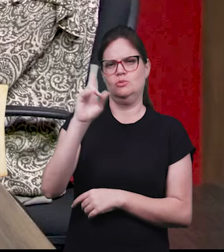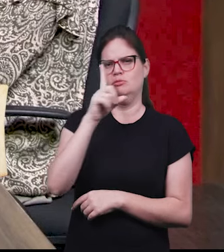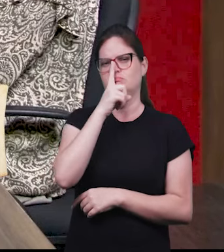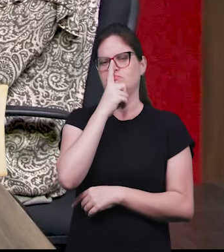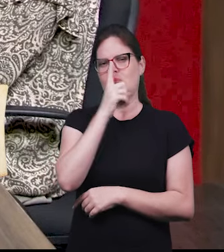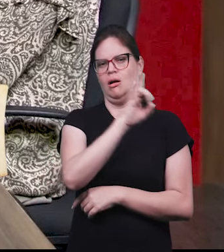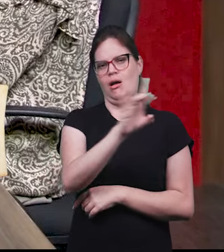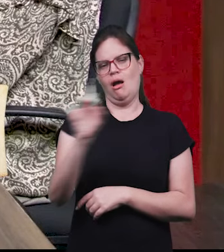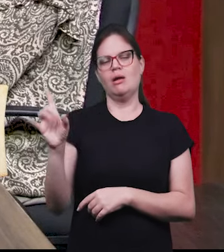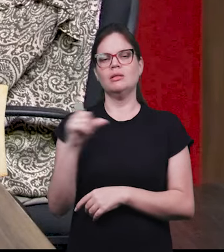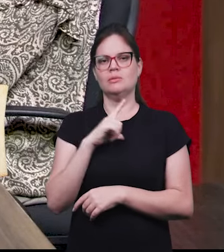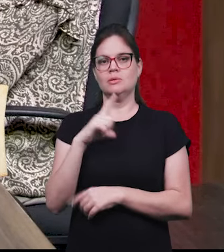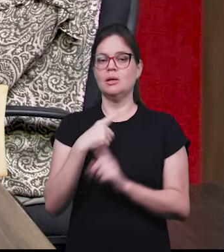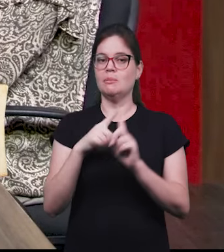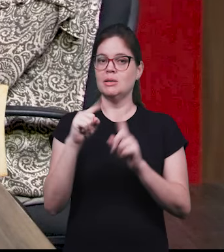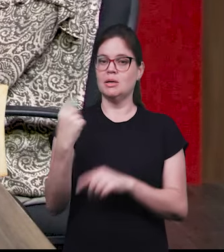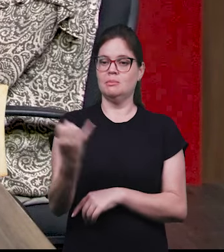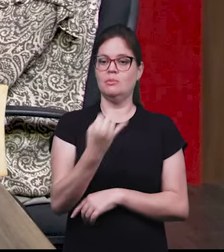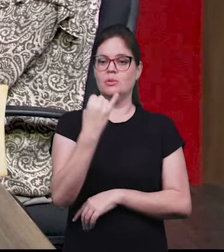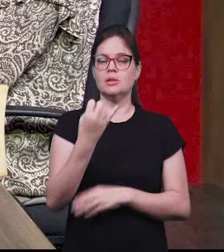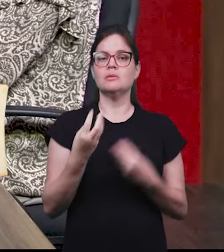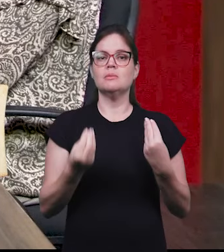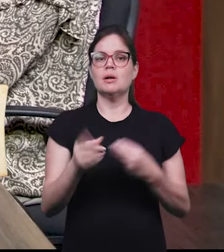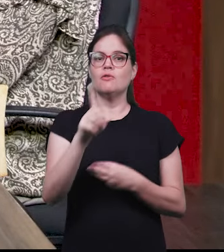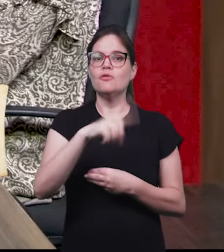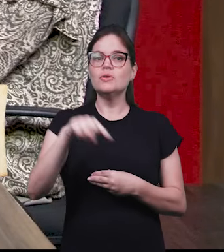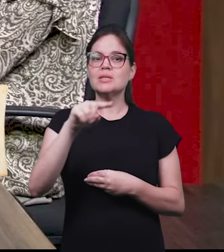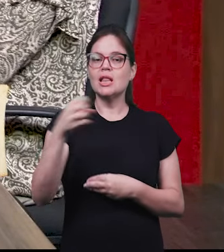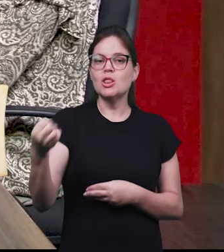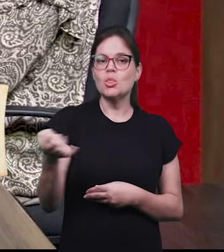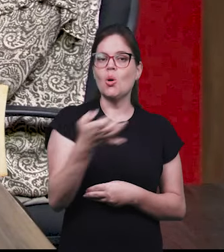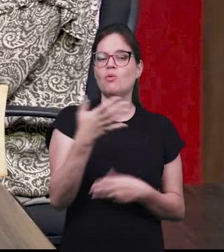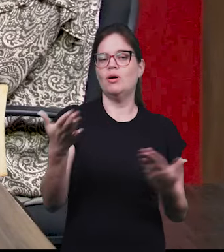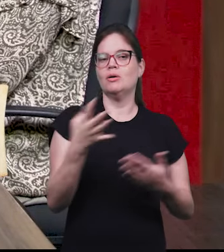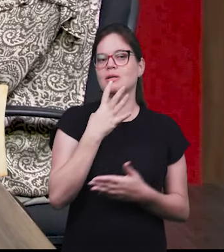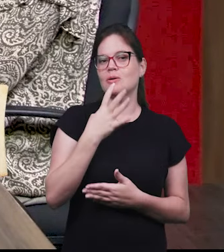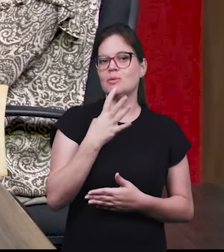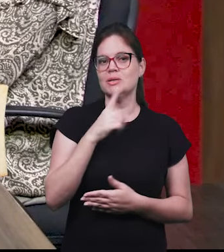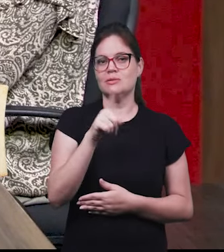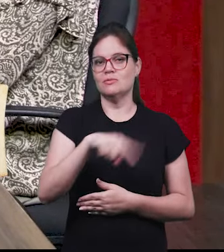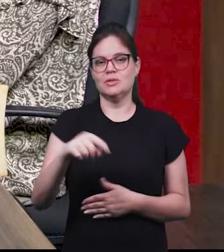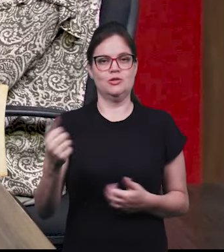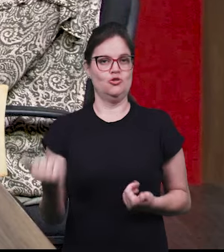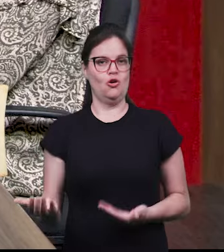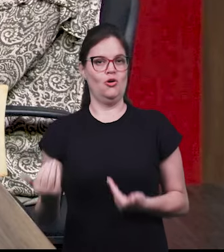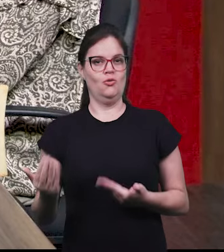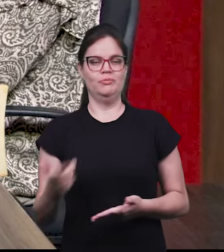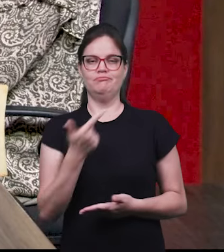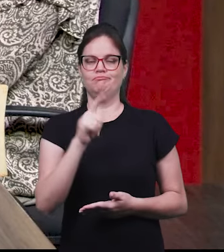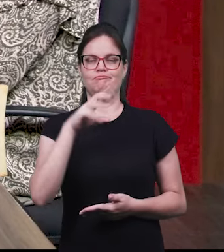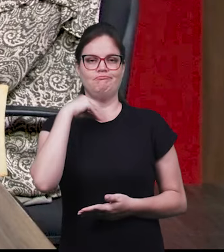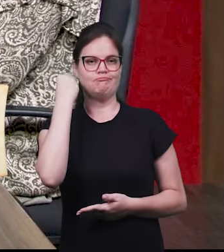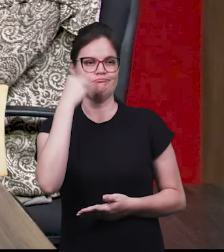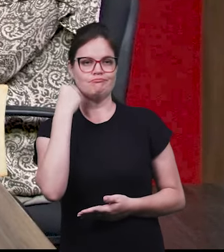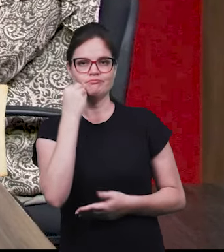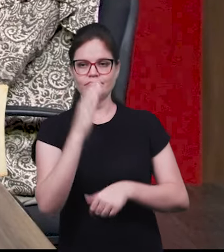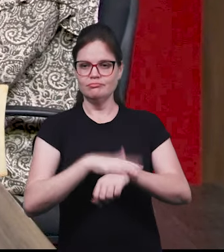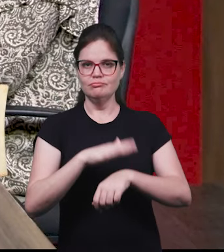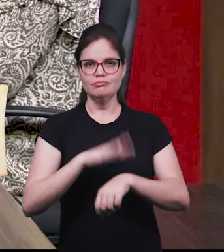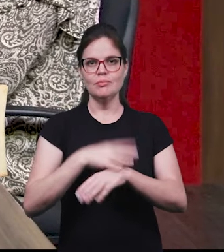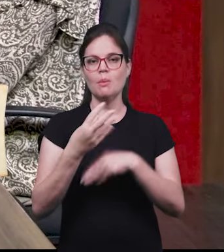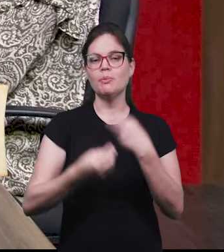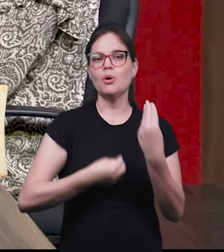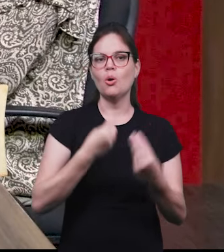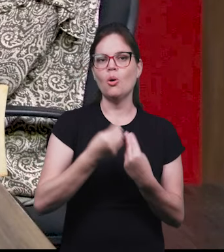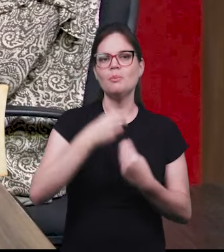Senhor. Mas isso é muito importante para quem está se achegando ao Senhor. O jovem, às vezes, não teve ainda tempo